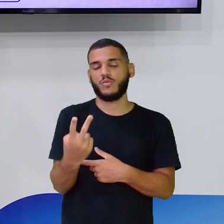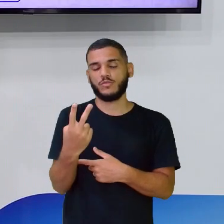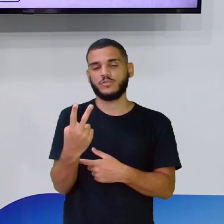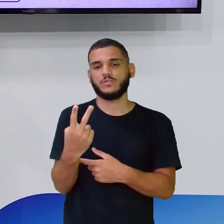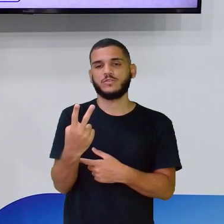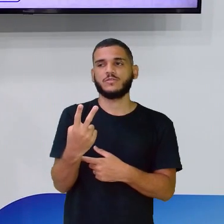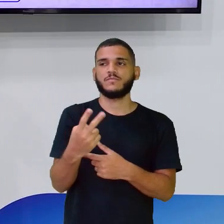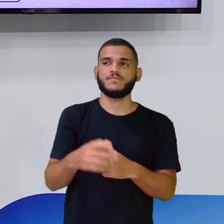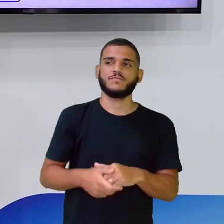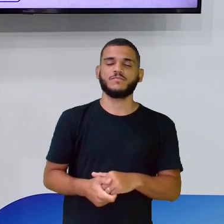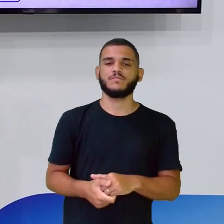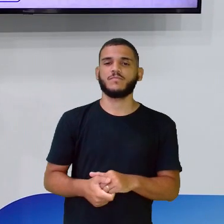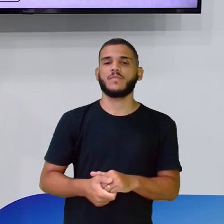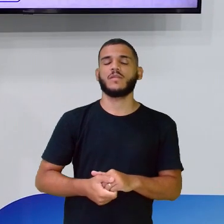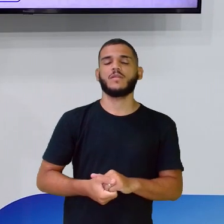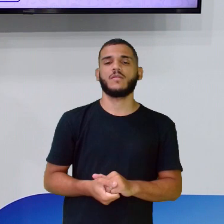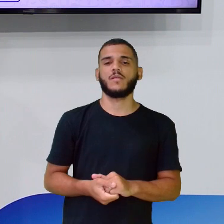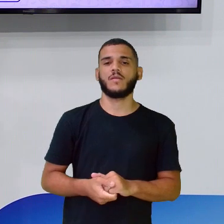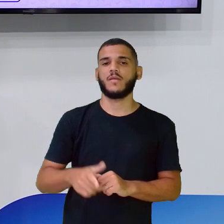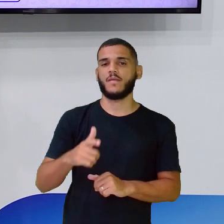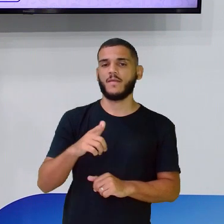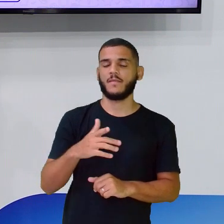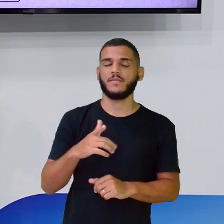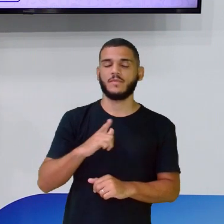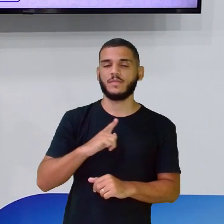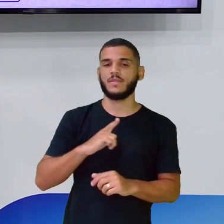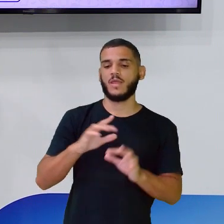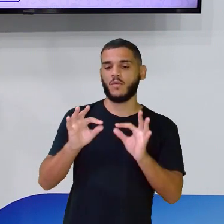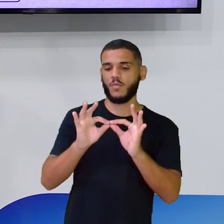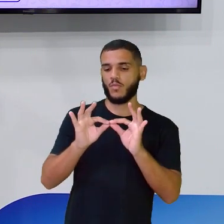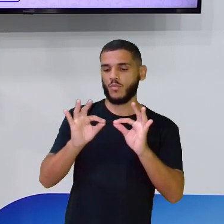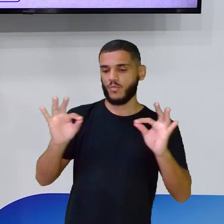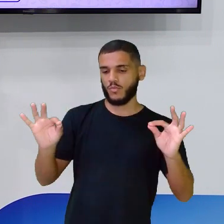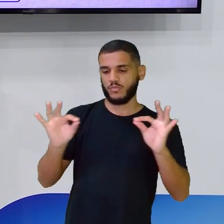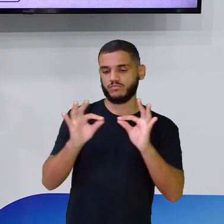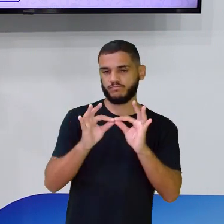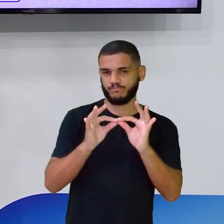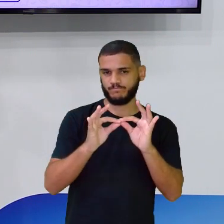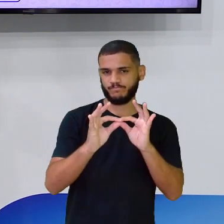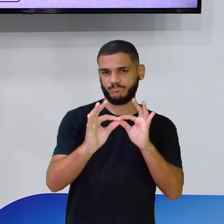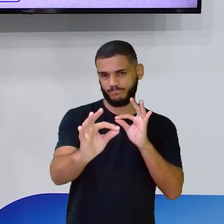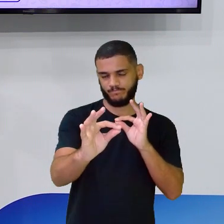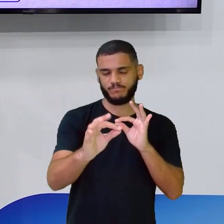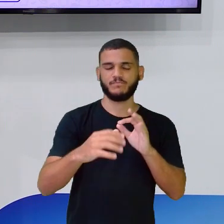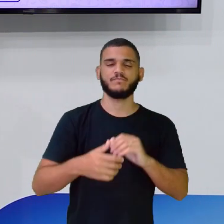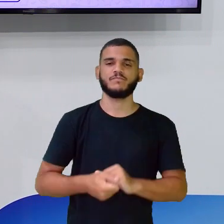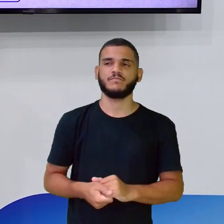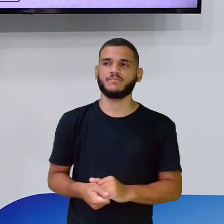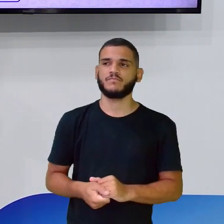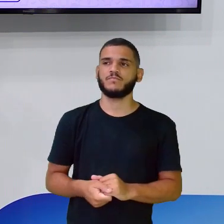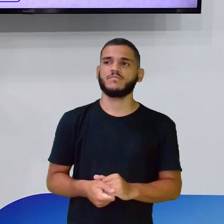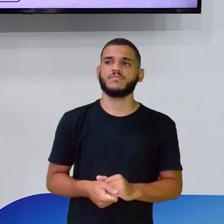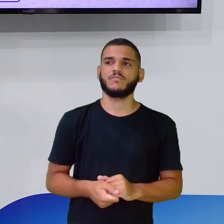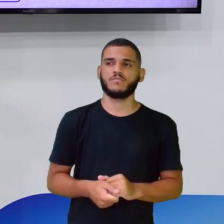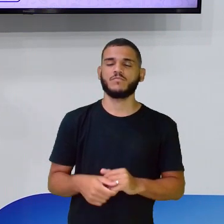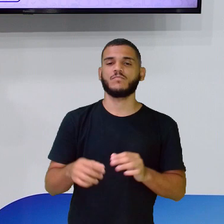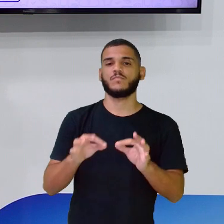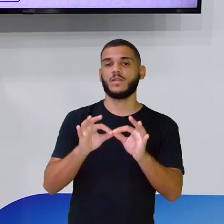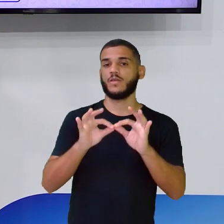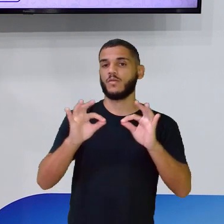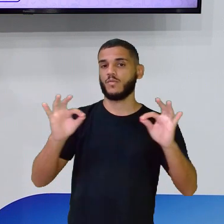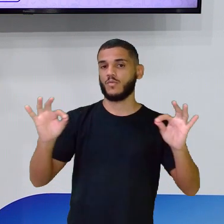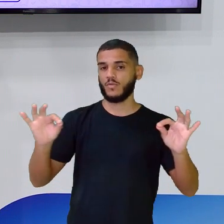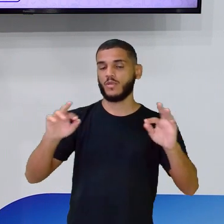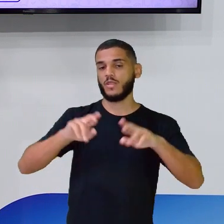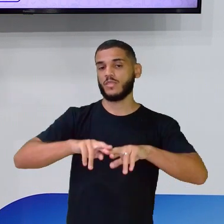Ele tem a minha largura e tem o meu comprimento. A minha largura